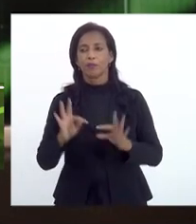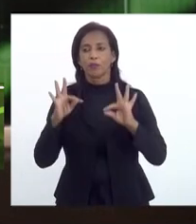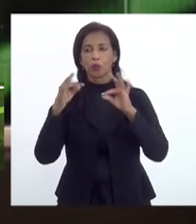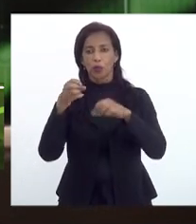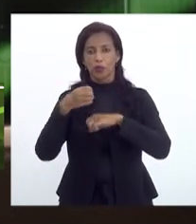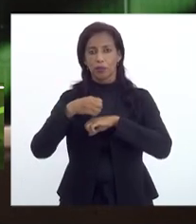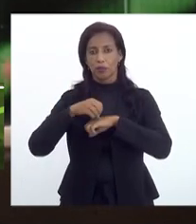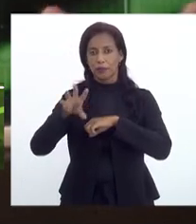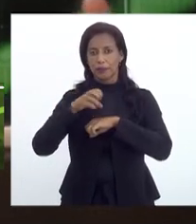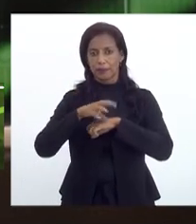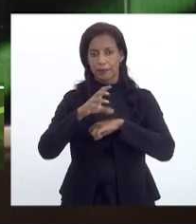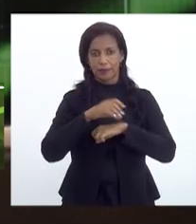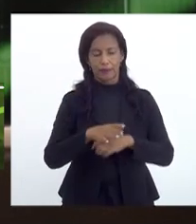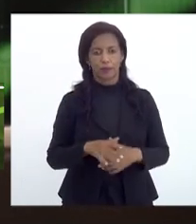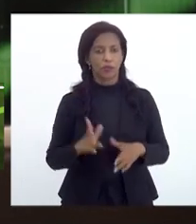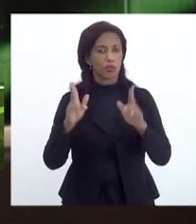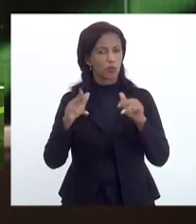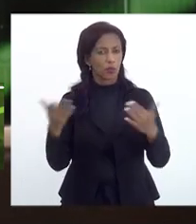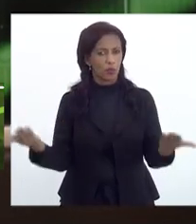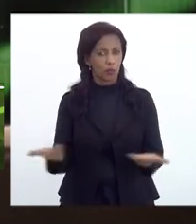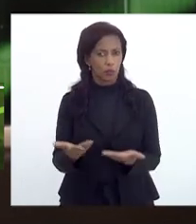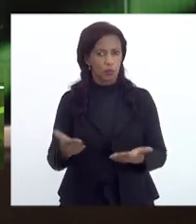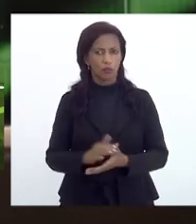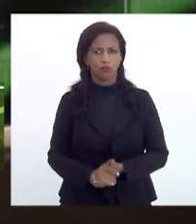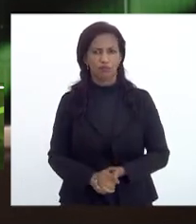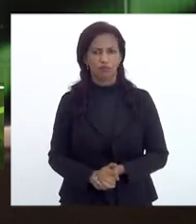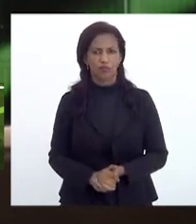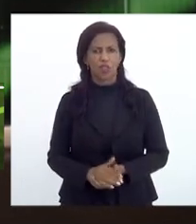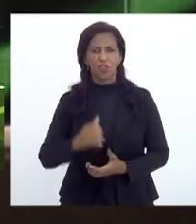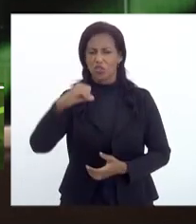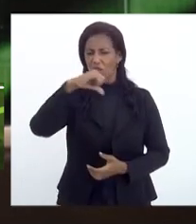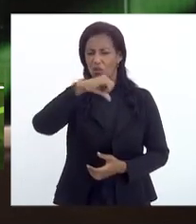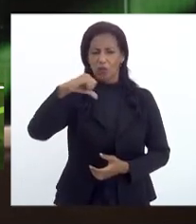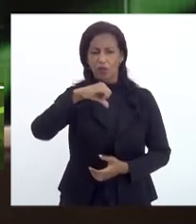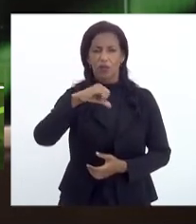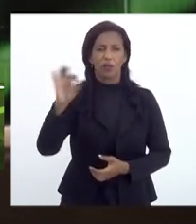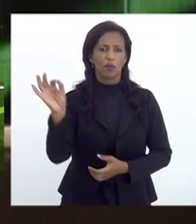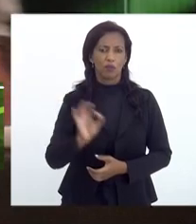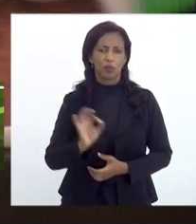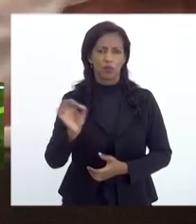mensagens Eu acho como fizemos aqui hoje Nós adiantamos 99%